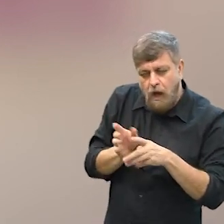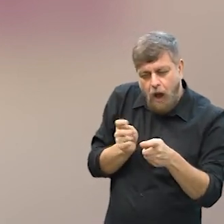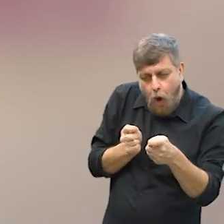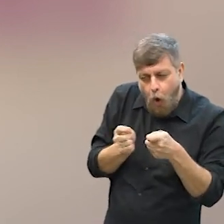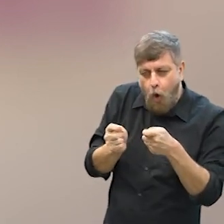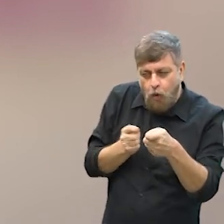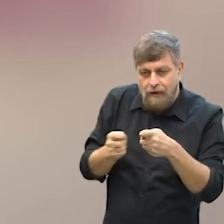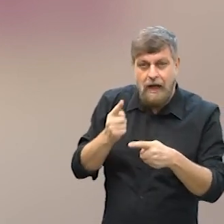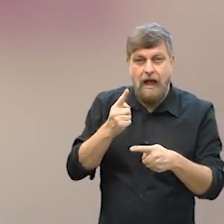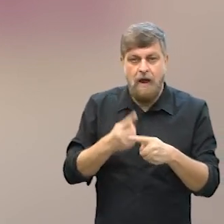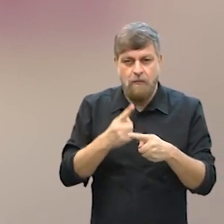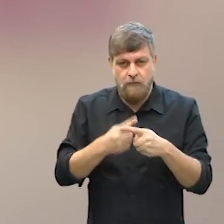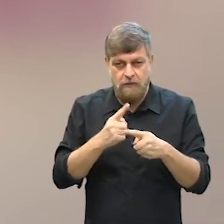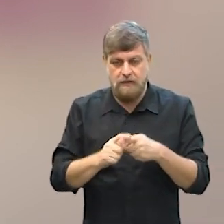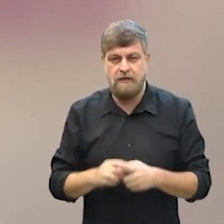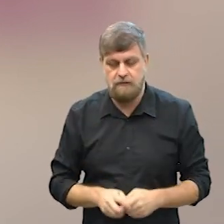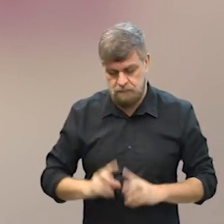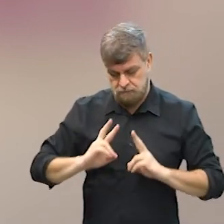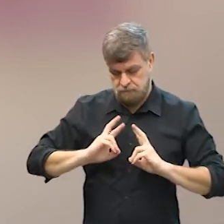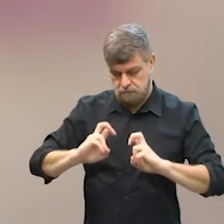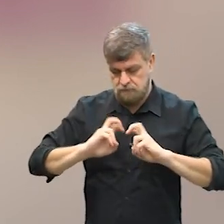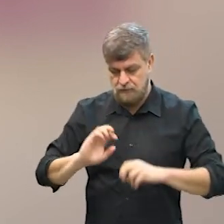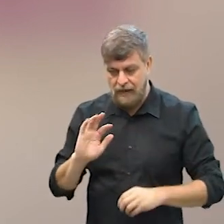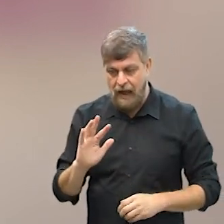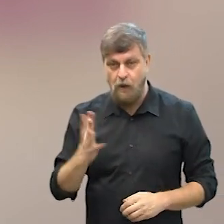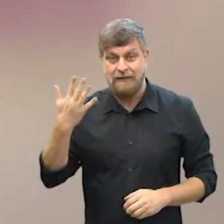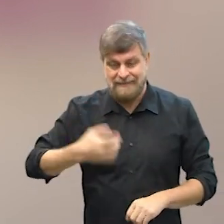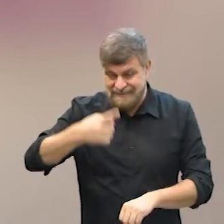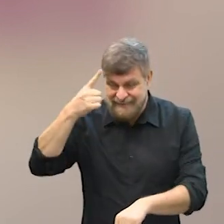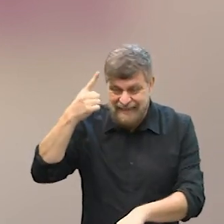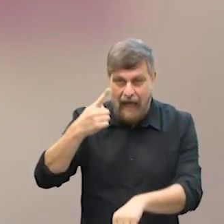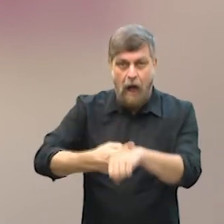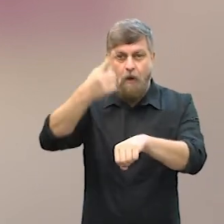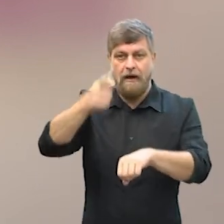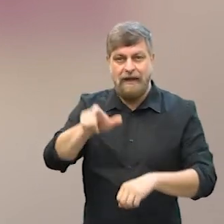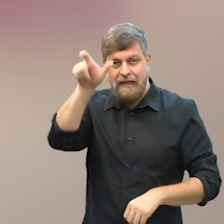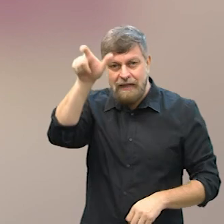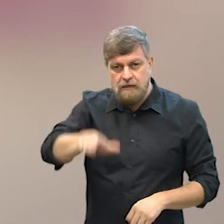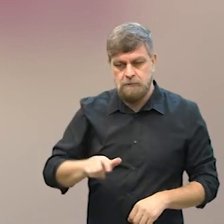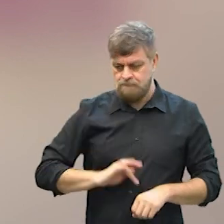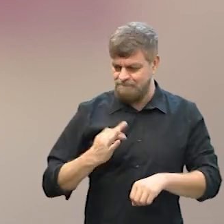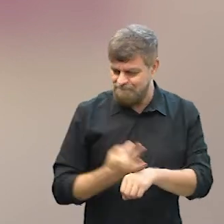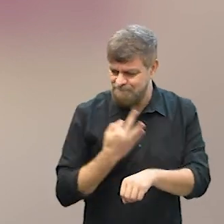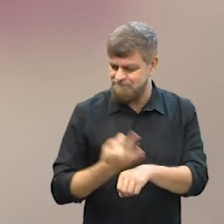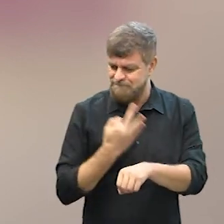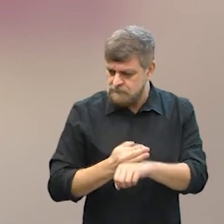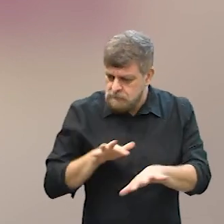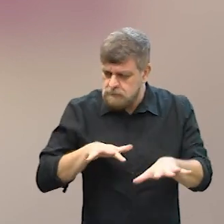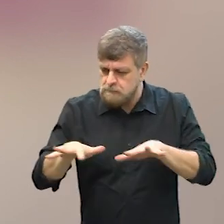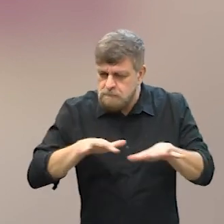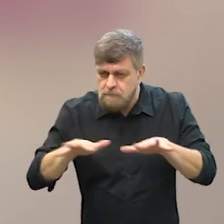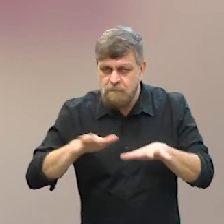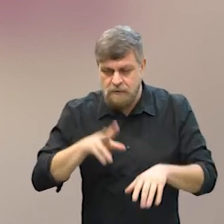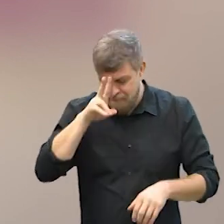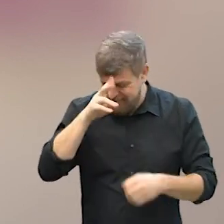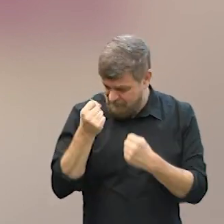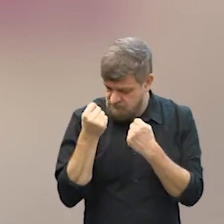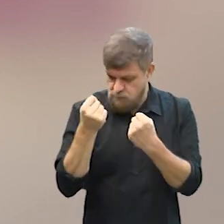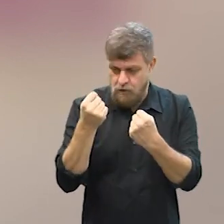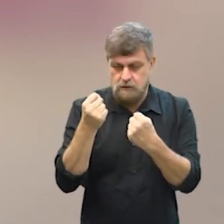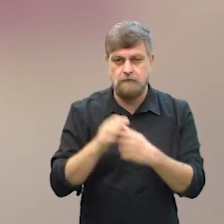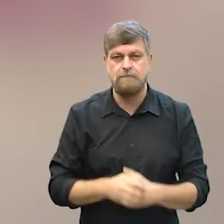controlada, porque os sintomas, eles surgem a partir dos esforços